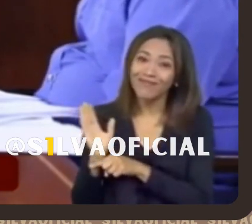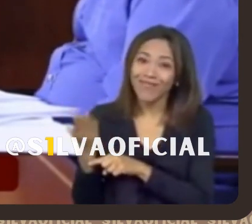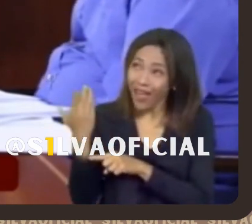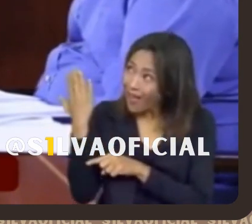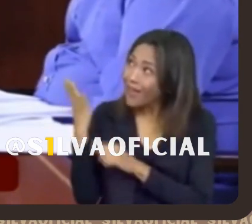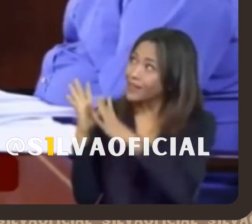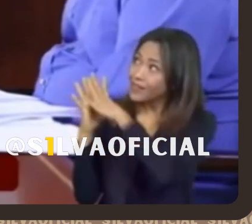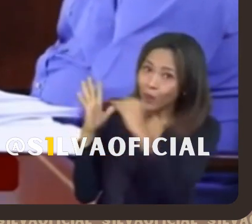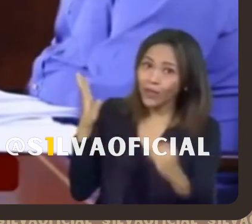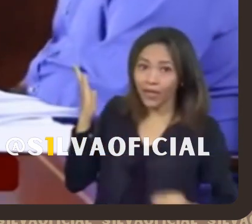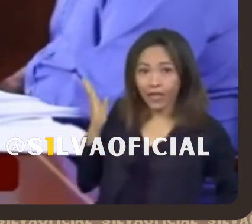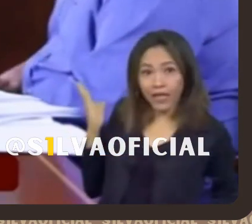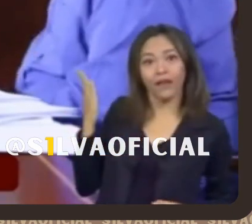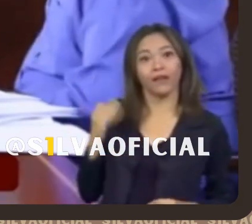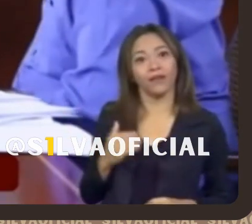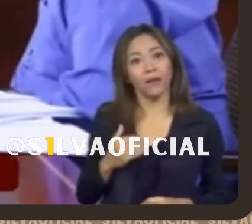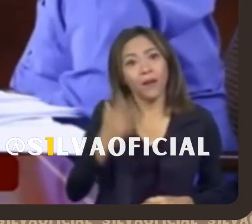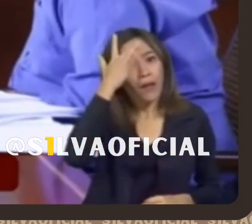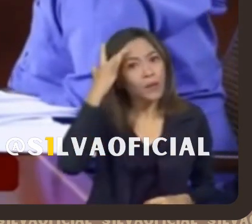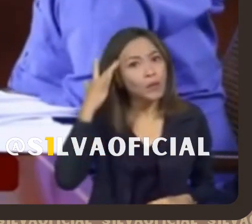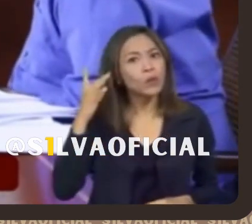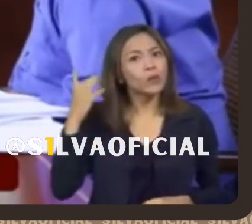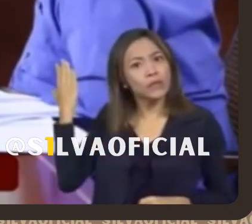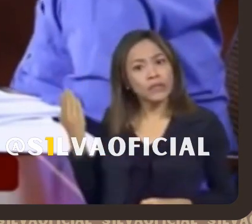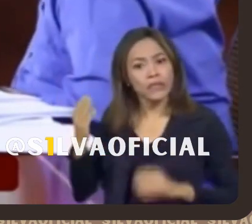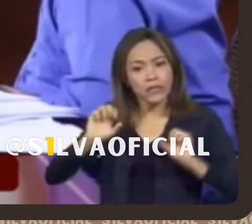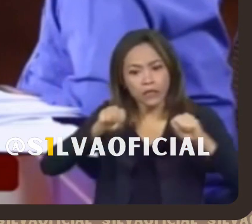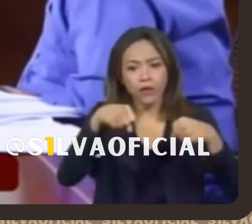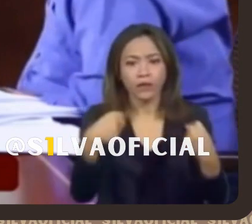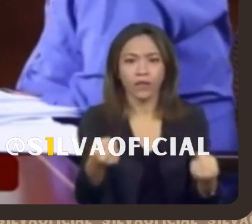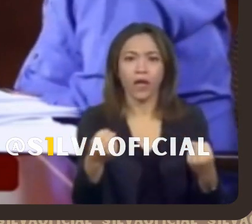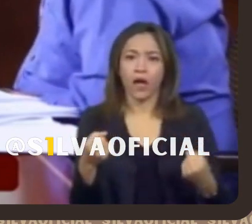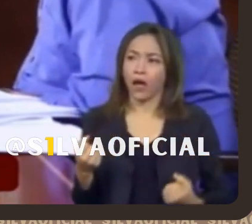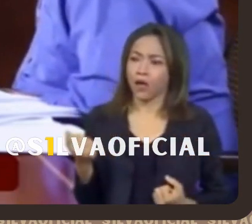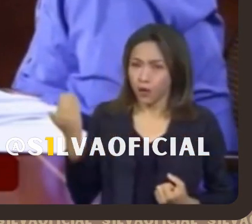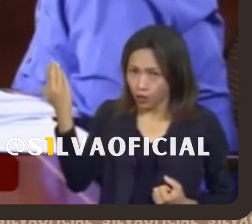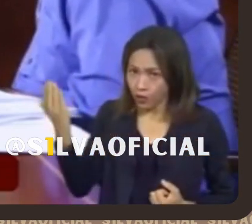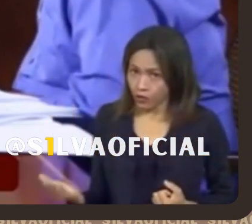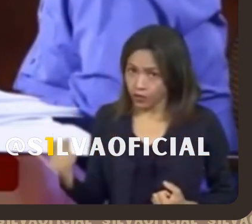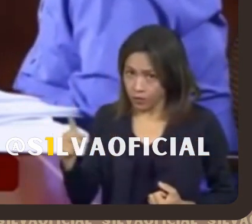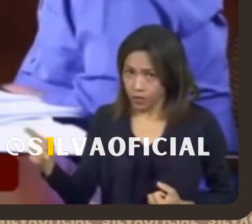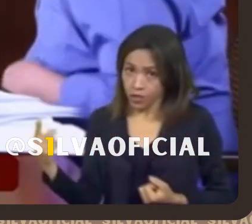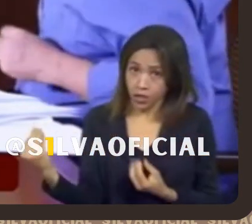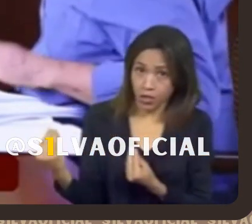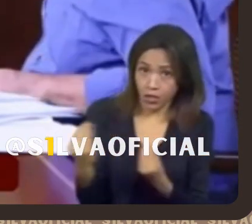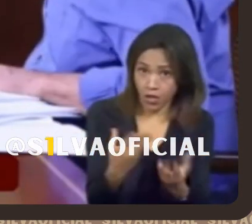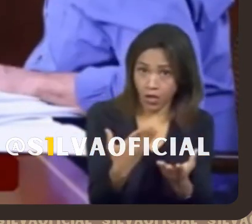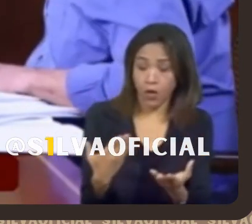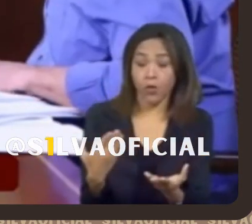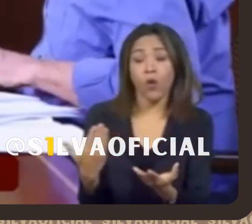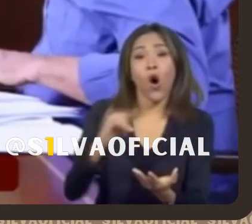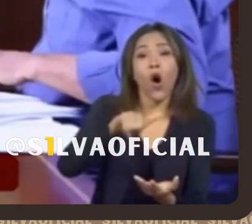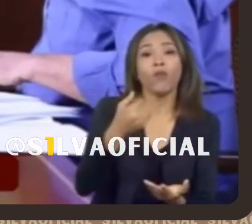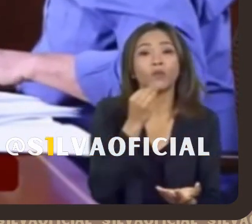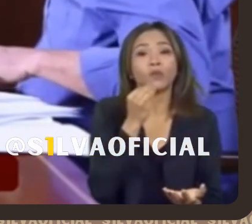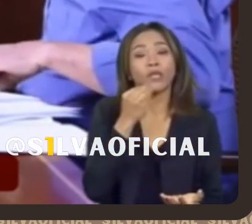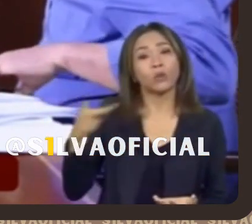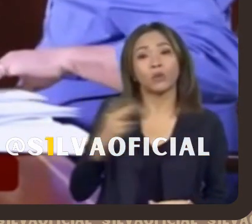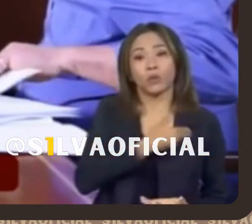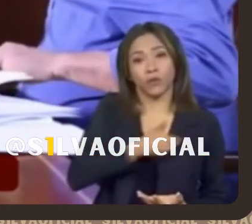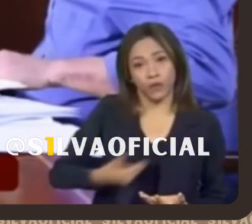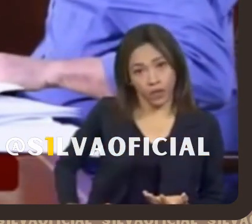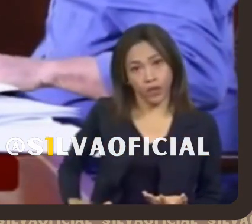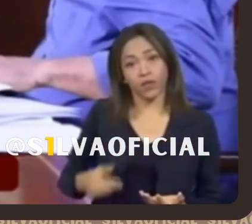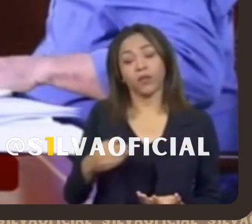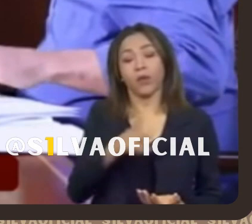que São pessoas que se esforçaram que o Senhor deu uma oportunidade eh no seu governo governo da presidente Dilma de ter acesso ao